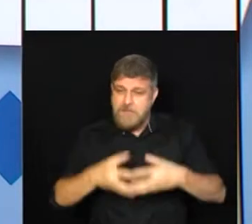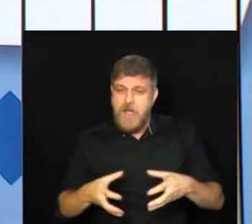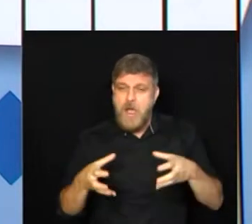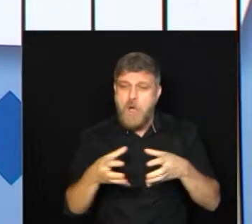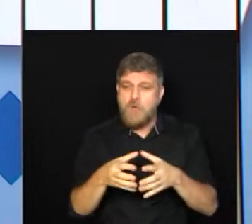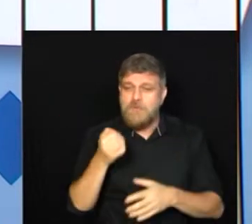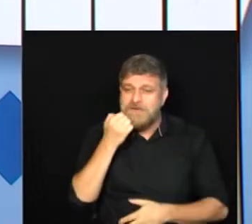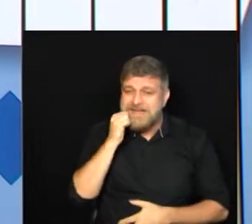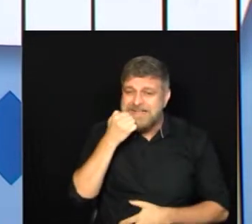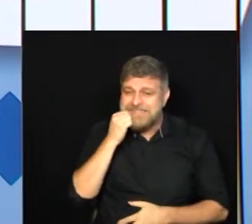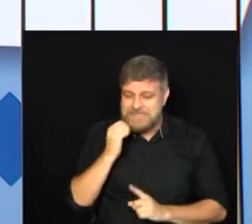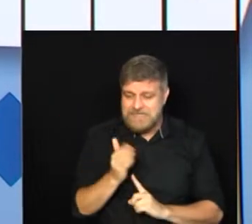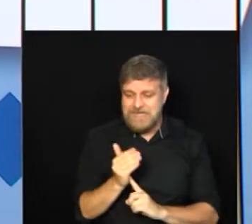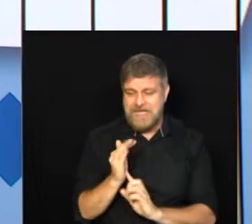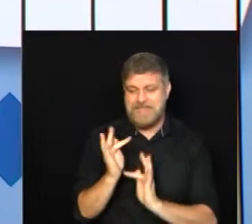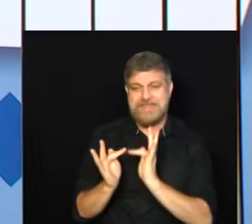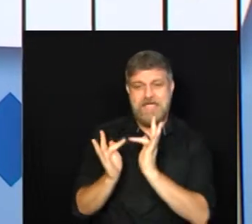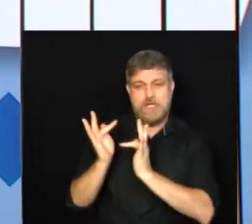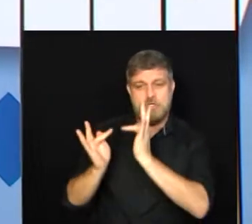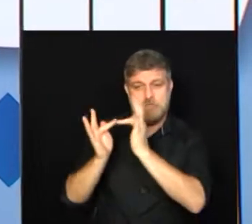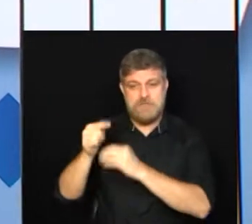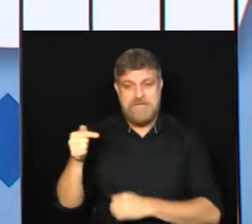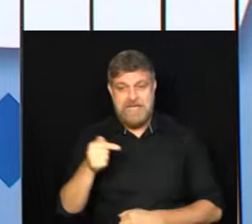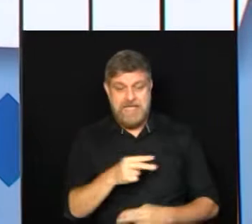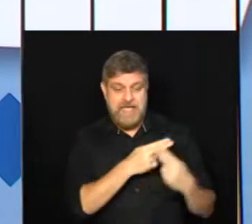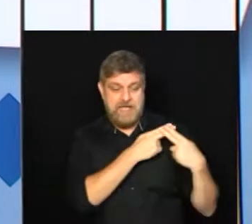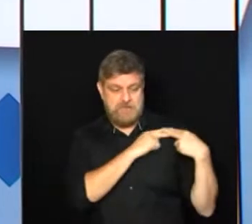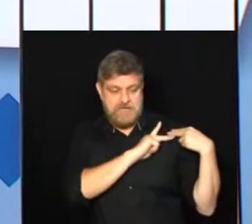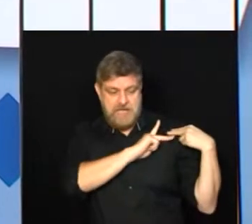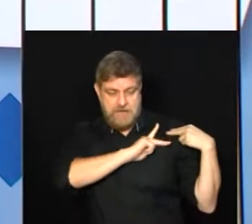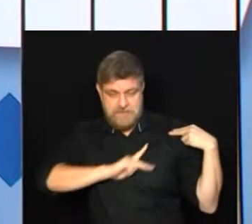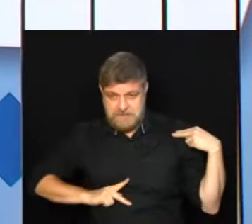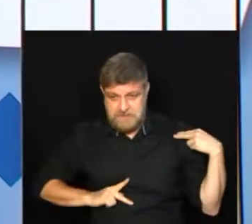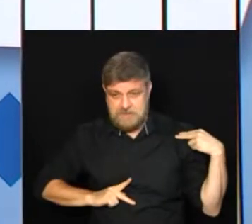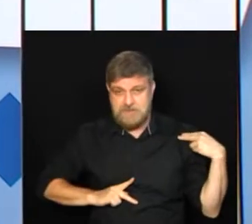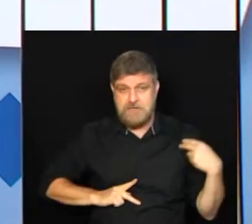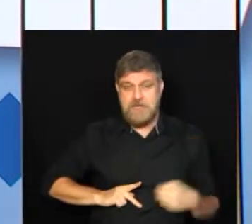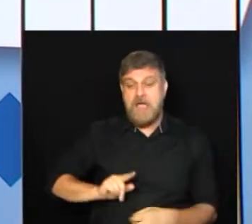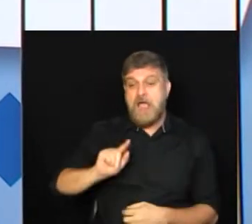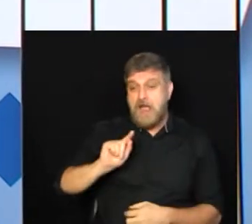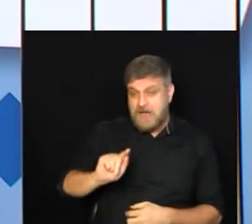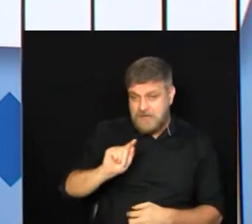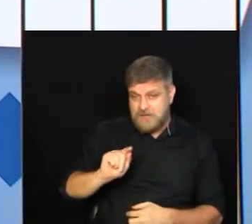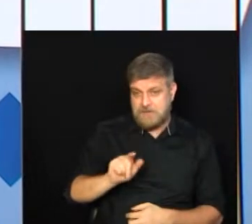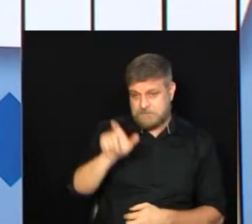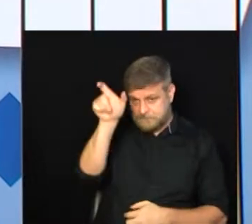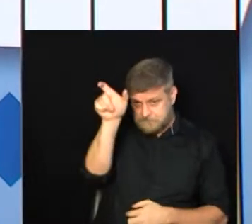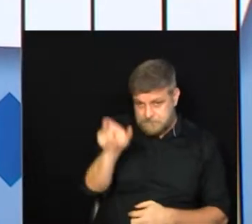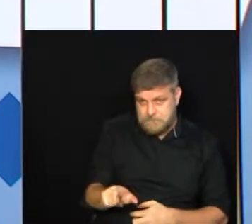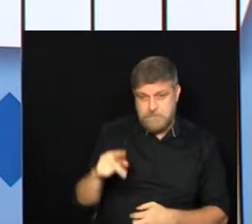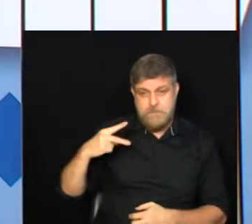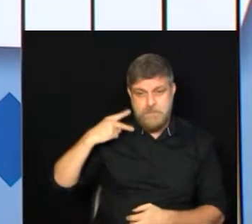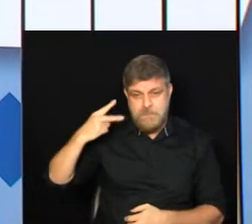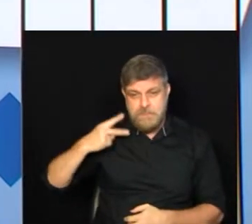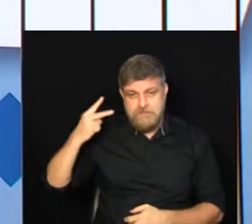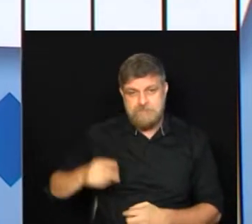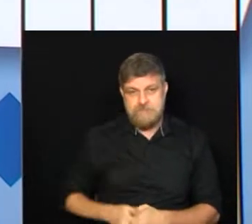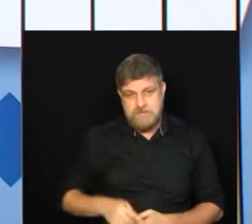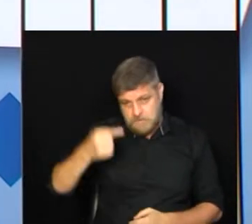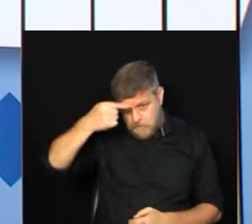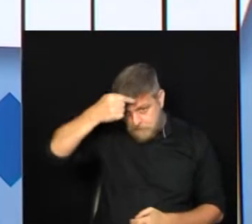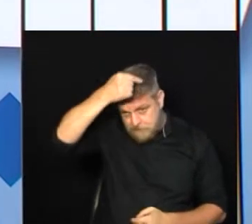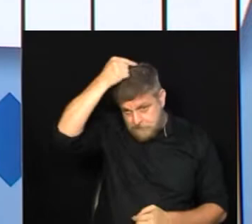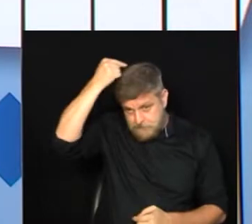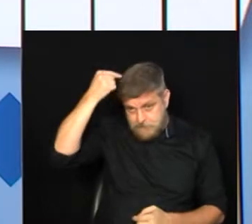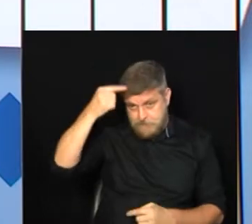Ciência e Tecnologia, que será presidida, ou seja, é presidida já pelo vereador Paulo Gaspar, do